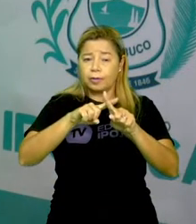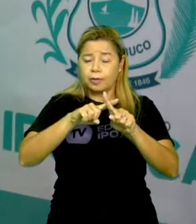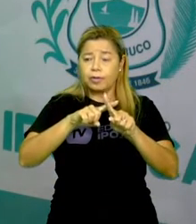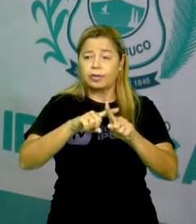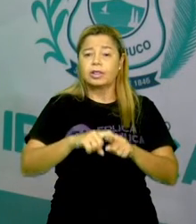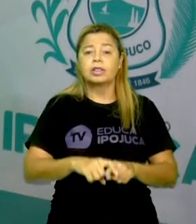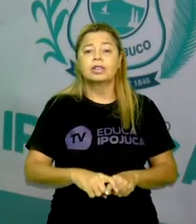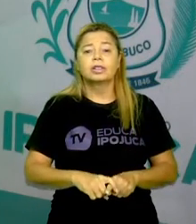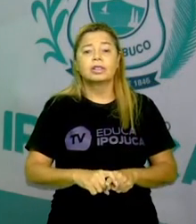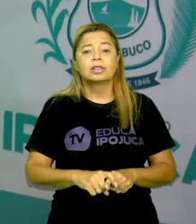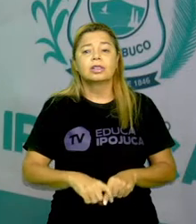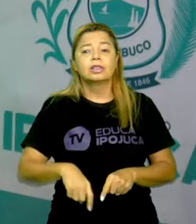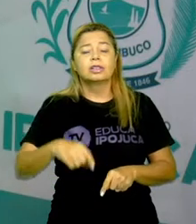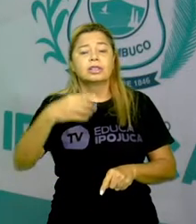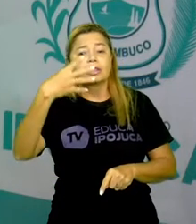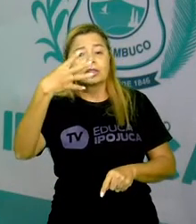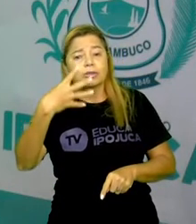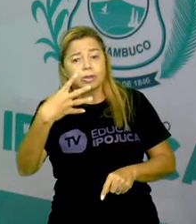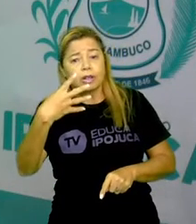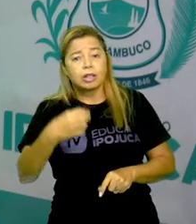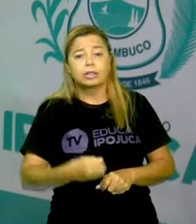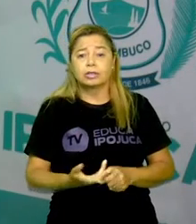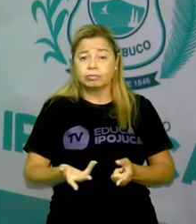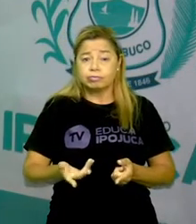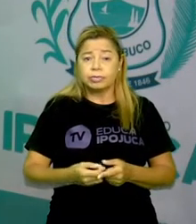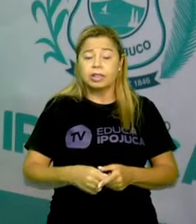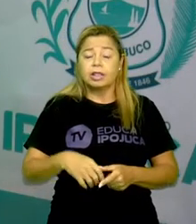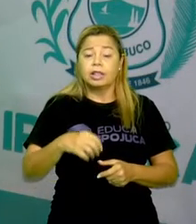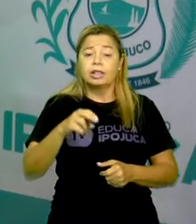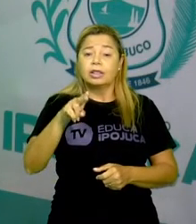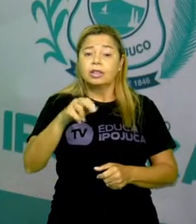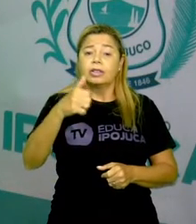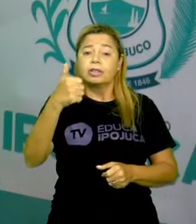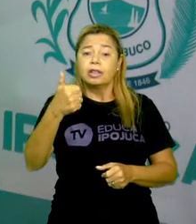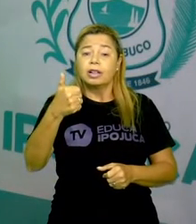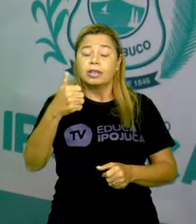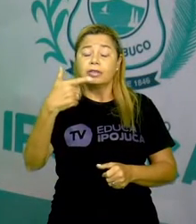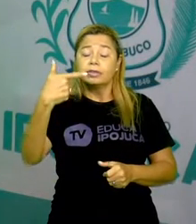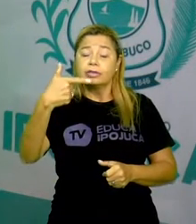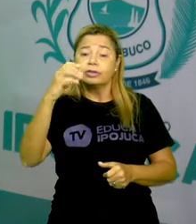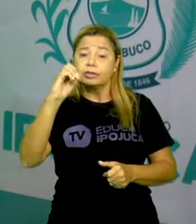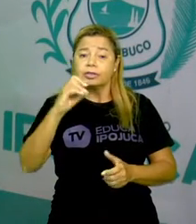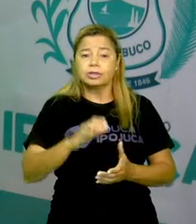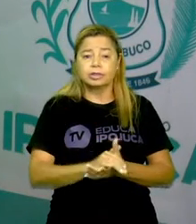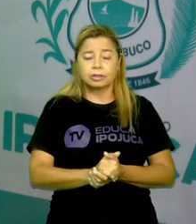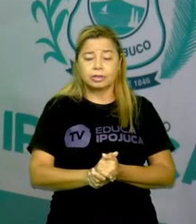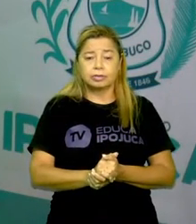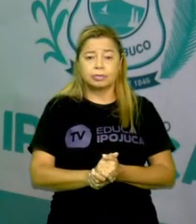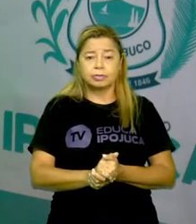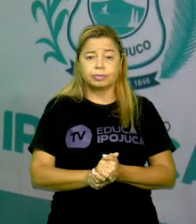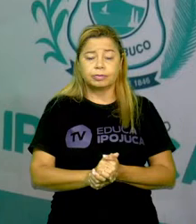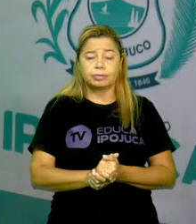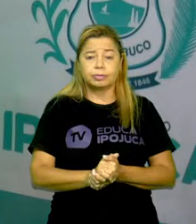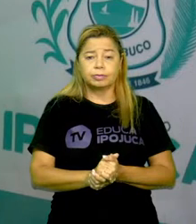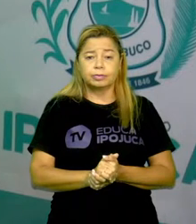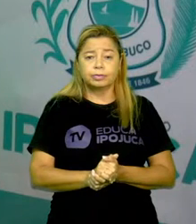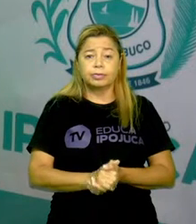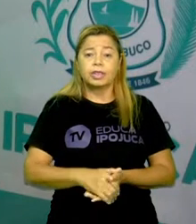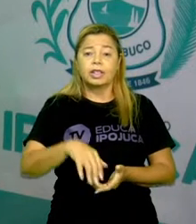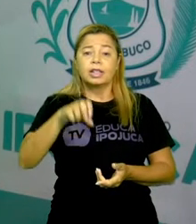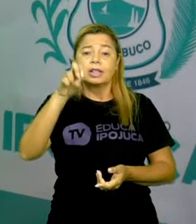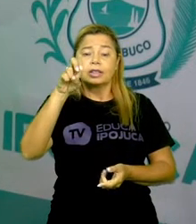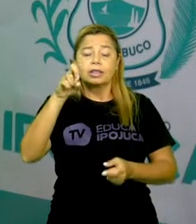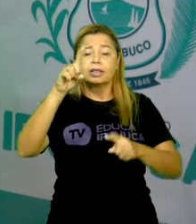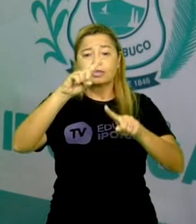o dobro do resultado anterior, que dá 20. E multiplicar o 5 por